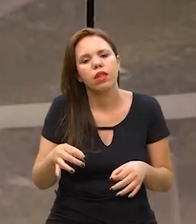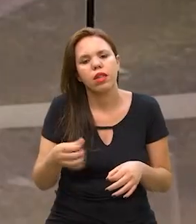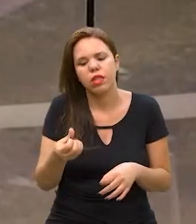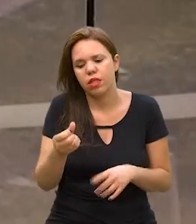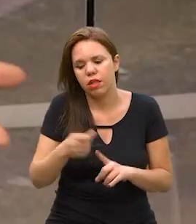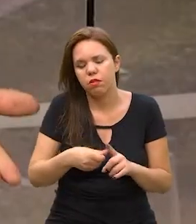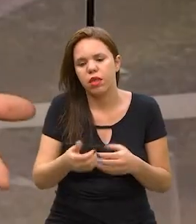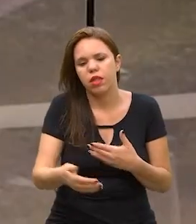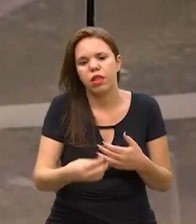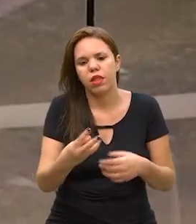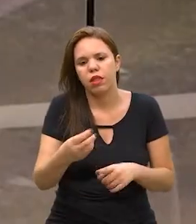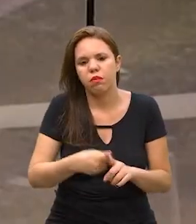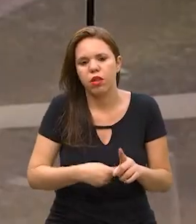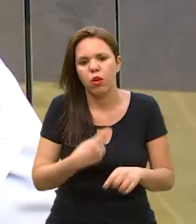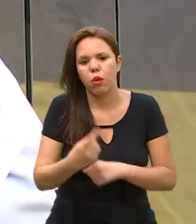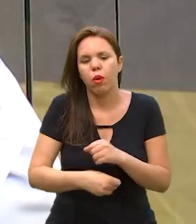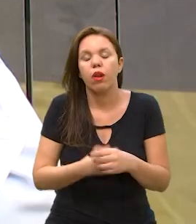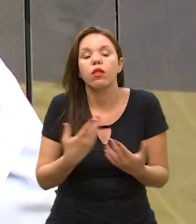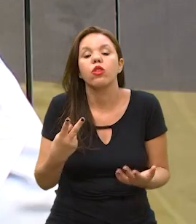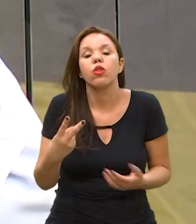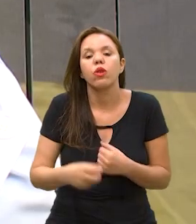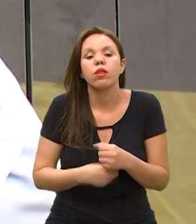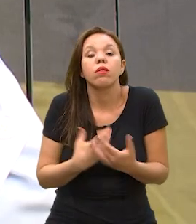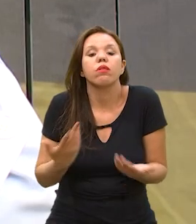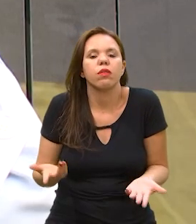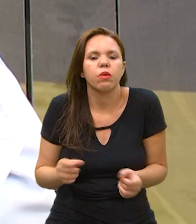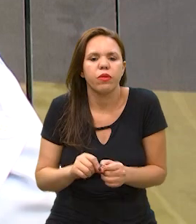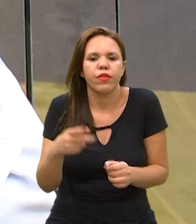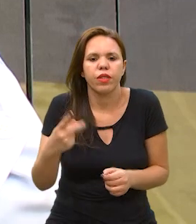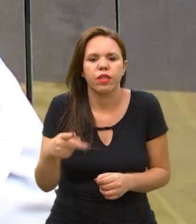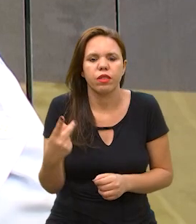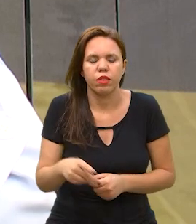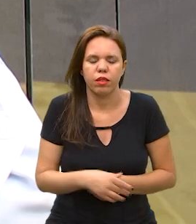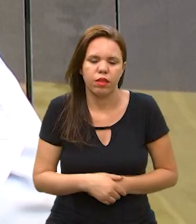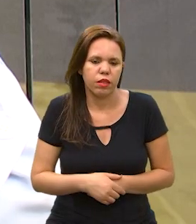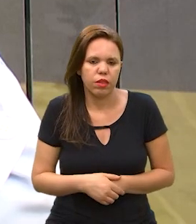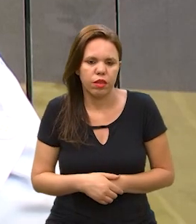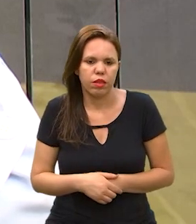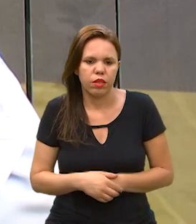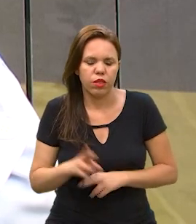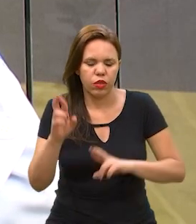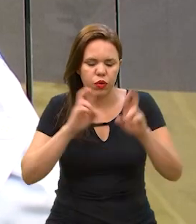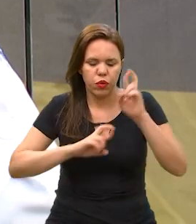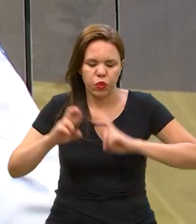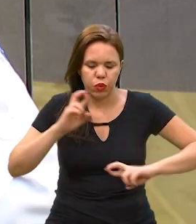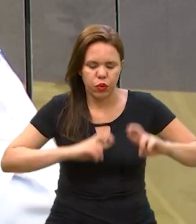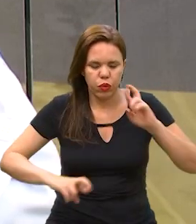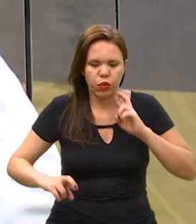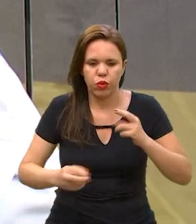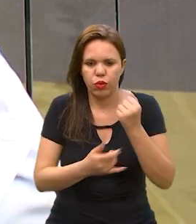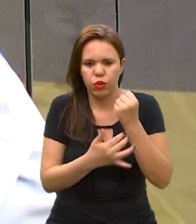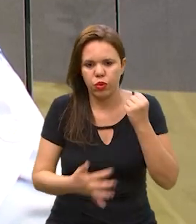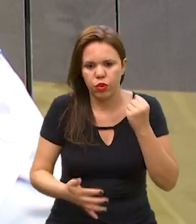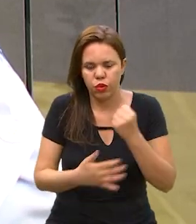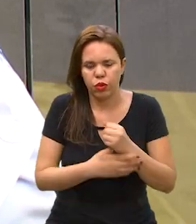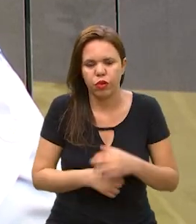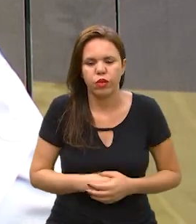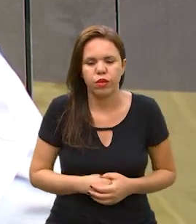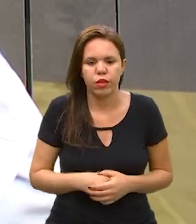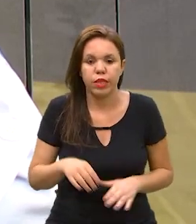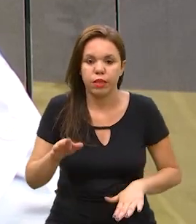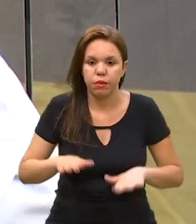6 meses, 3 meses, 1 ano, 2 anos, para fazer essa verificação através dos exames, doutora? Então,